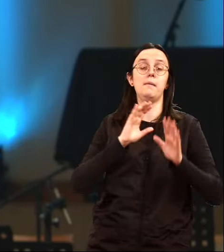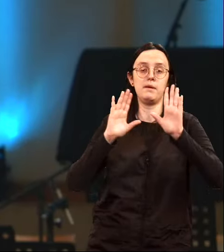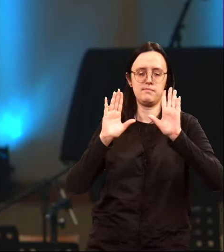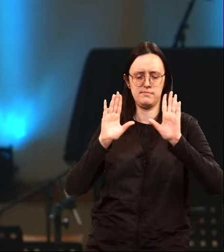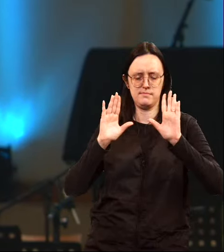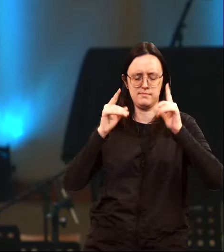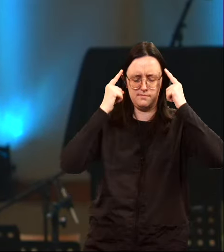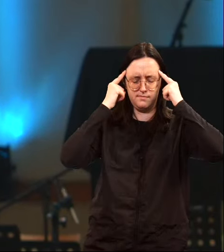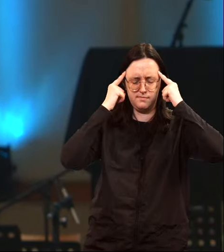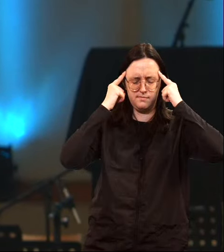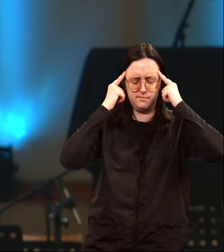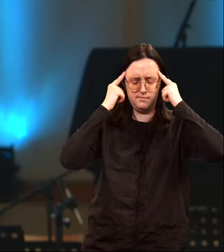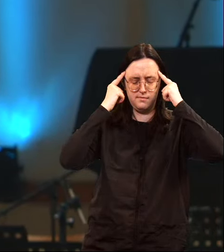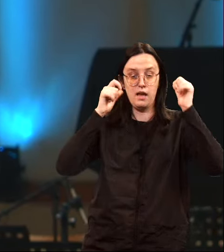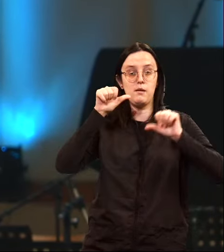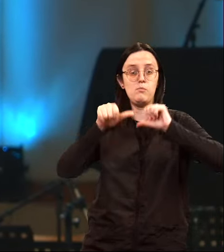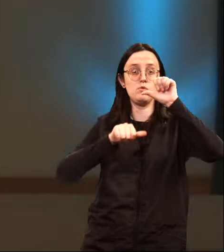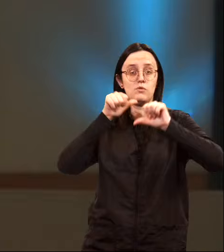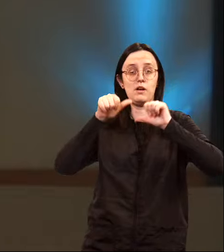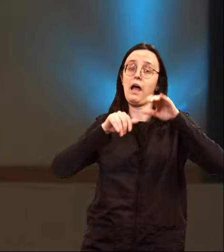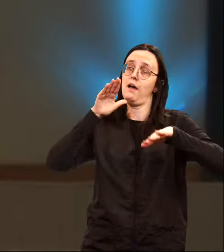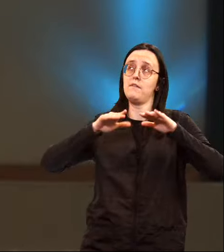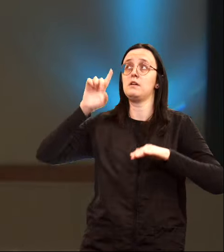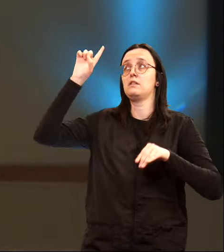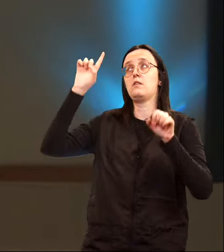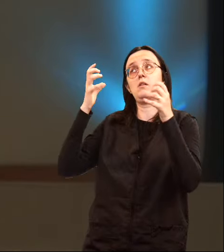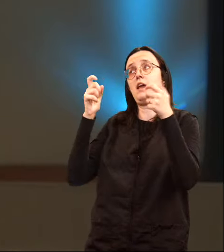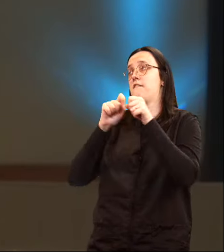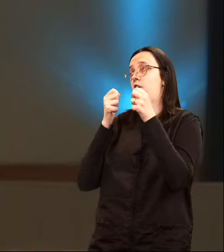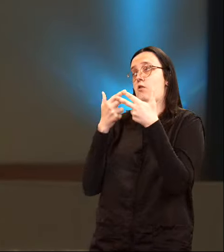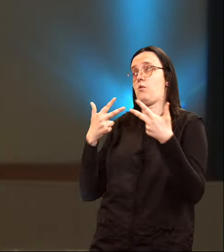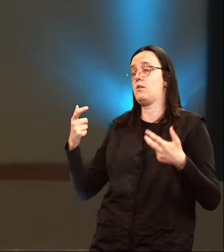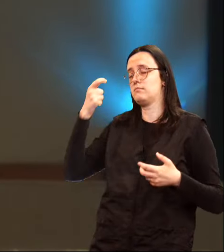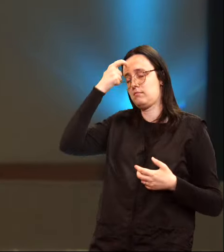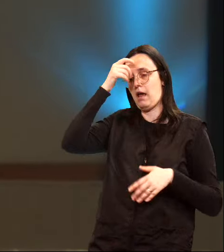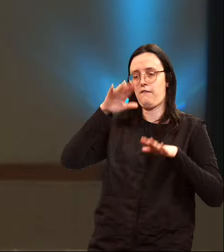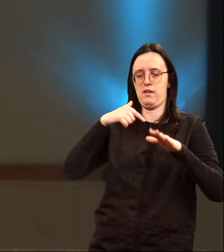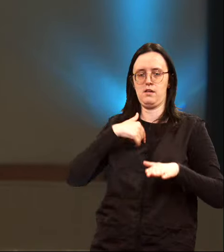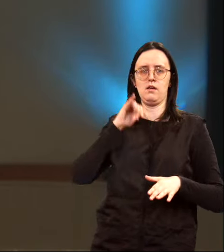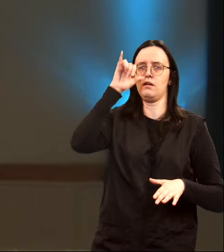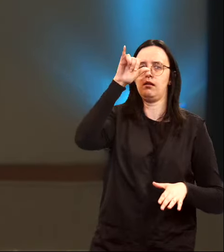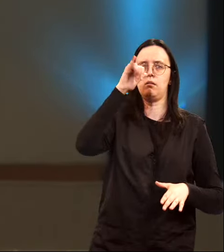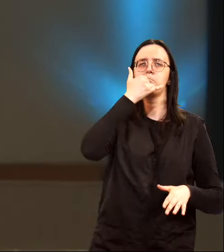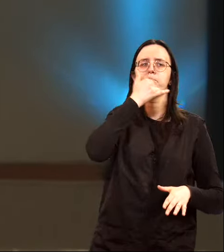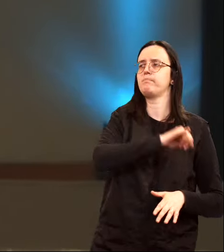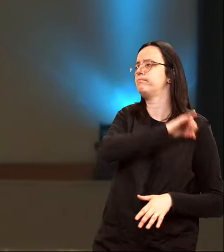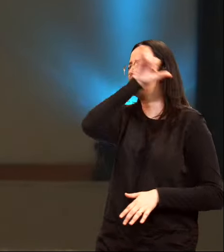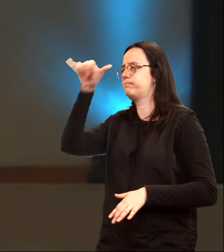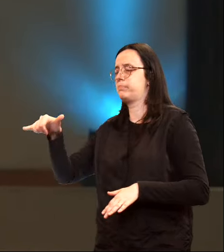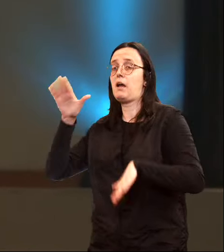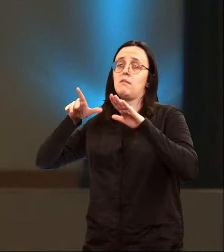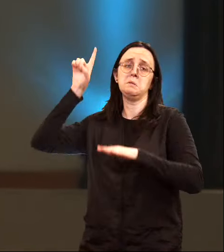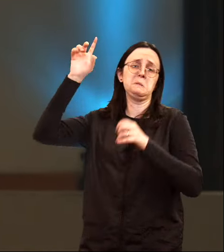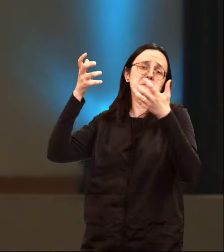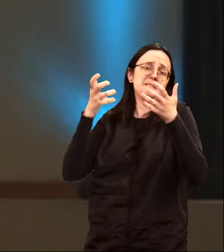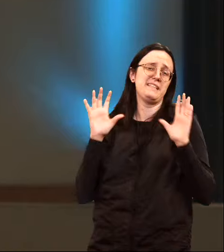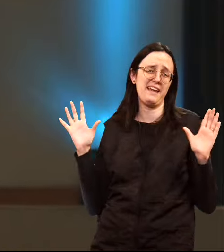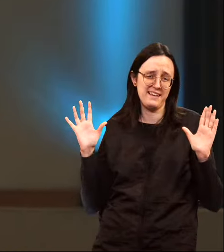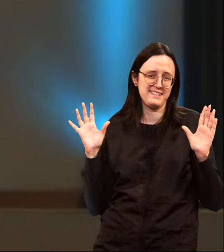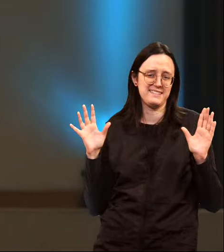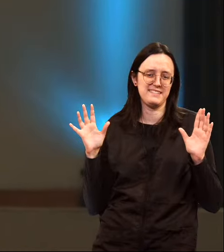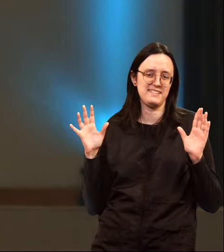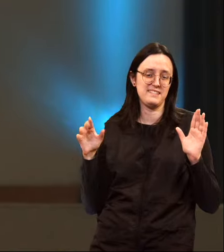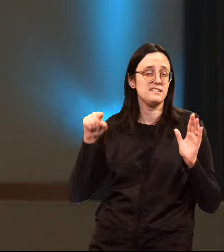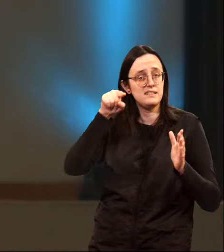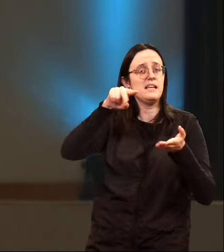Peraí, talvez Deus tenha algum propósito na mudança do itinerário, uma oportunidade. Talvez